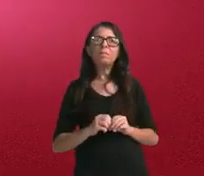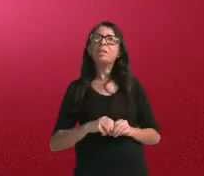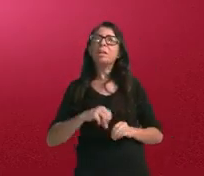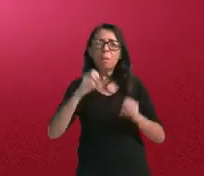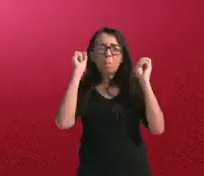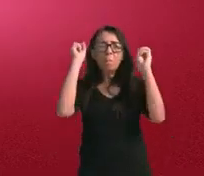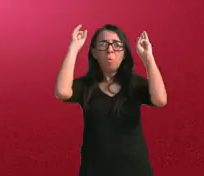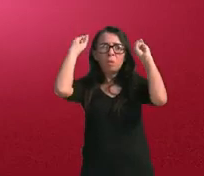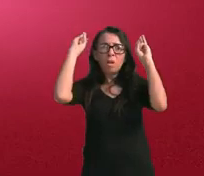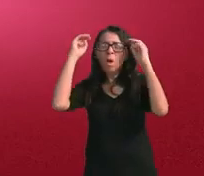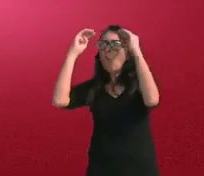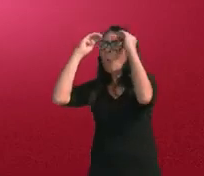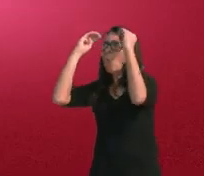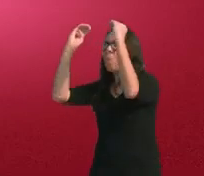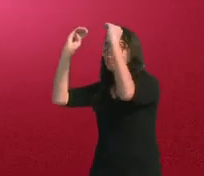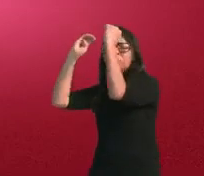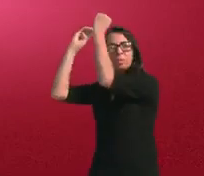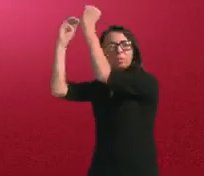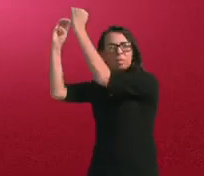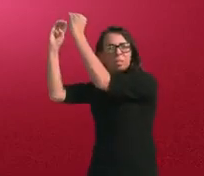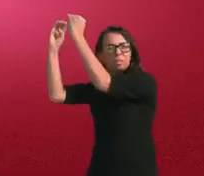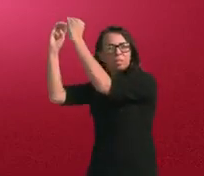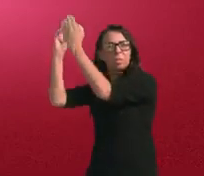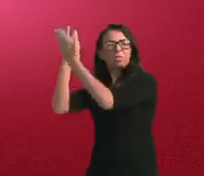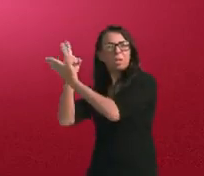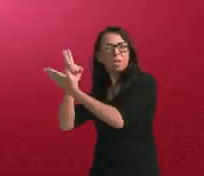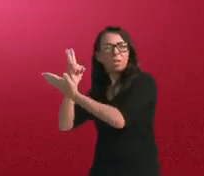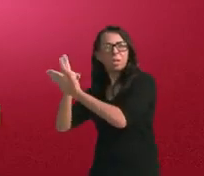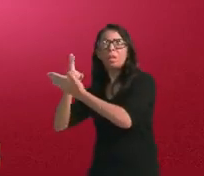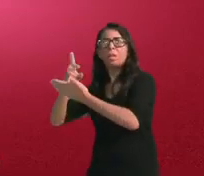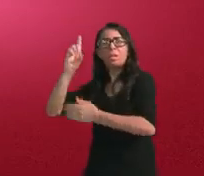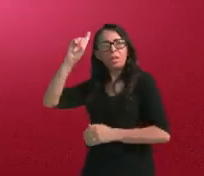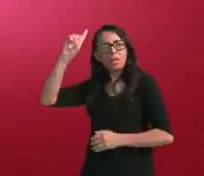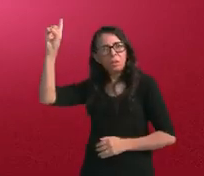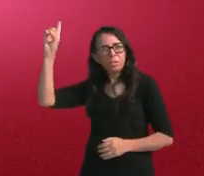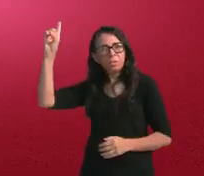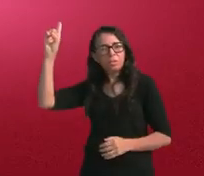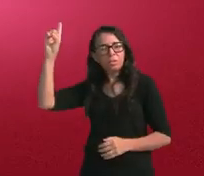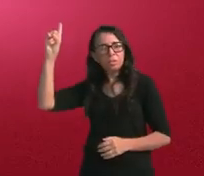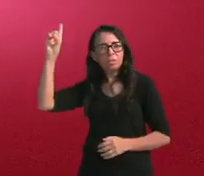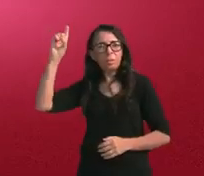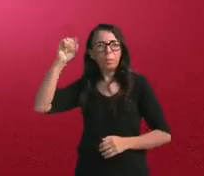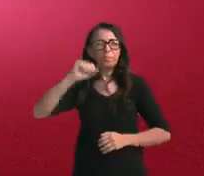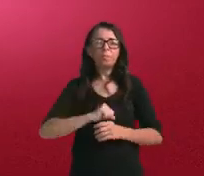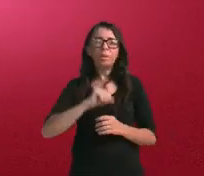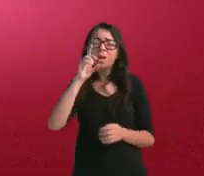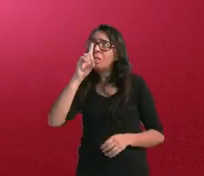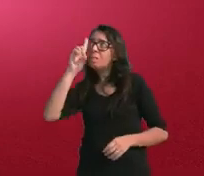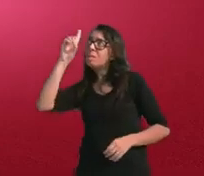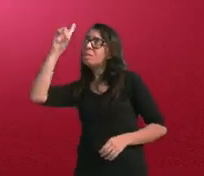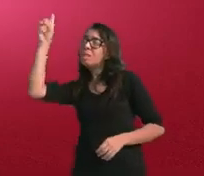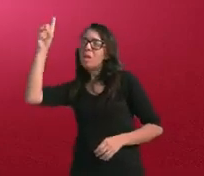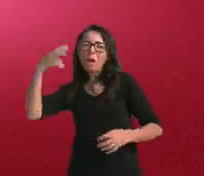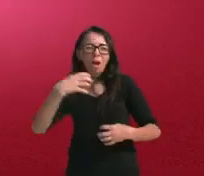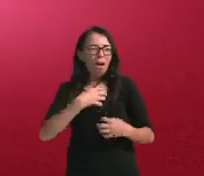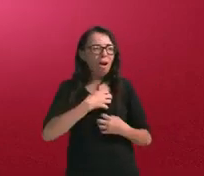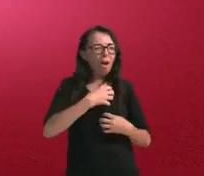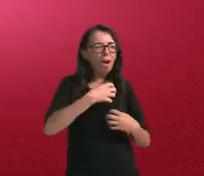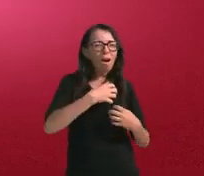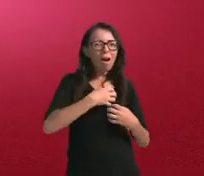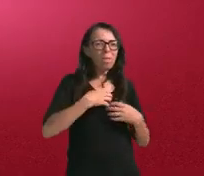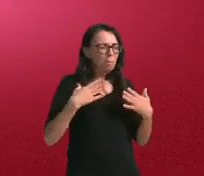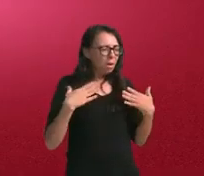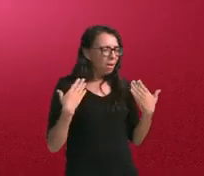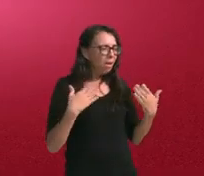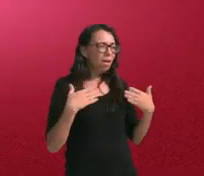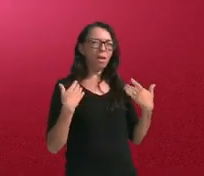de Moisés, realizava grandes milagres. Também vamos dar uma passagem no Novo Testamento, uma passagem de